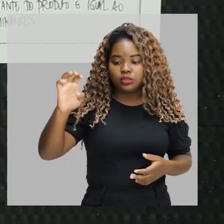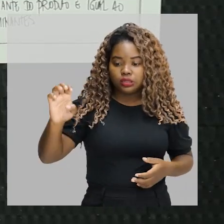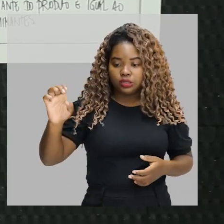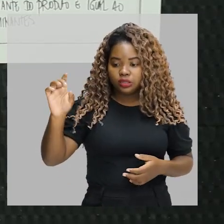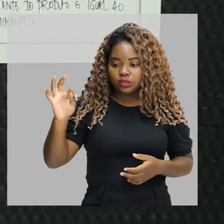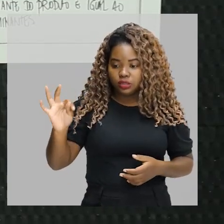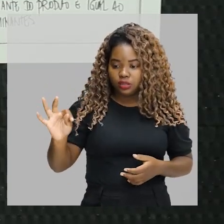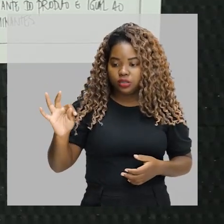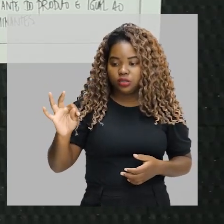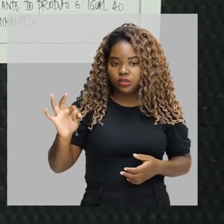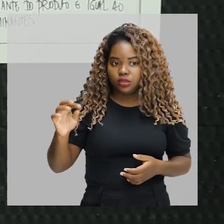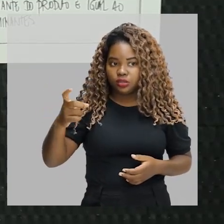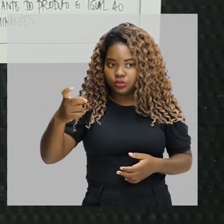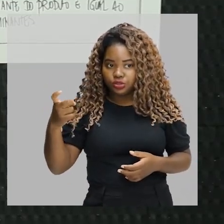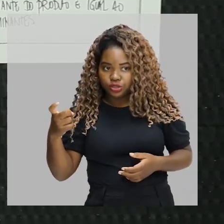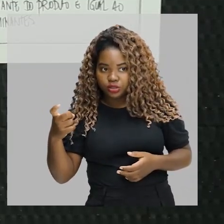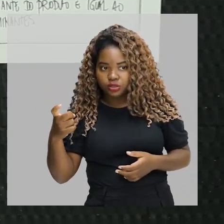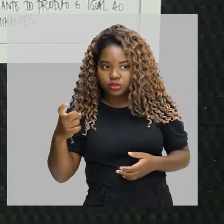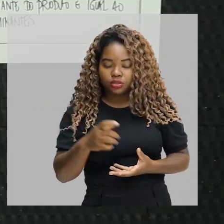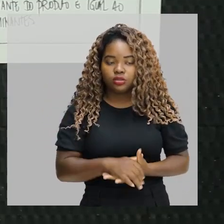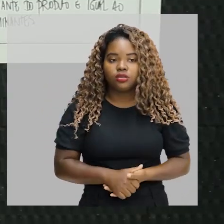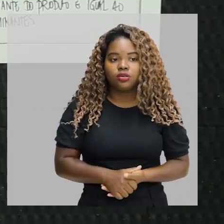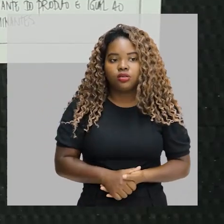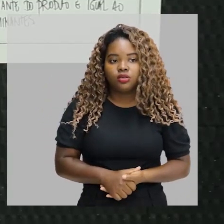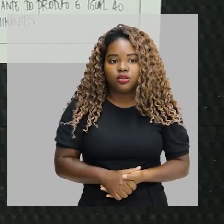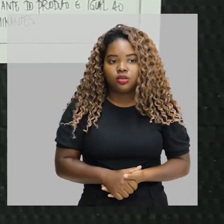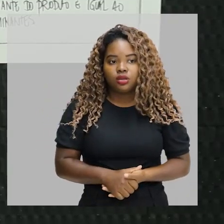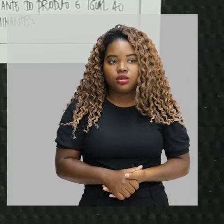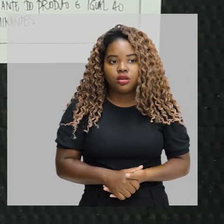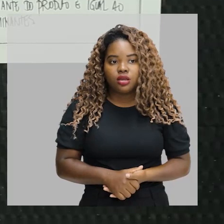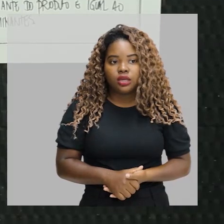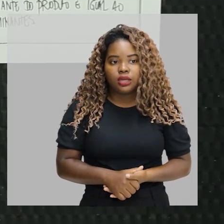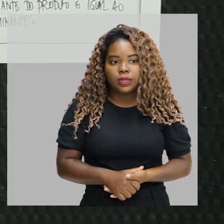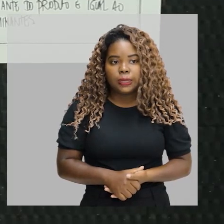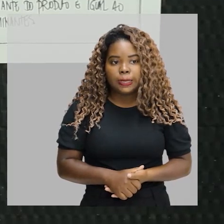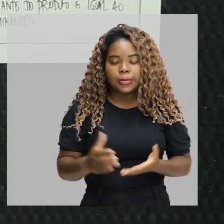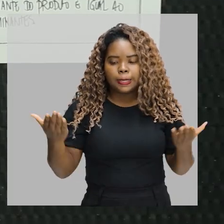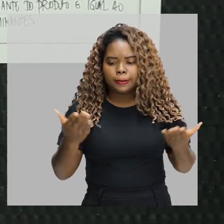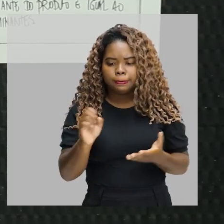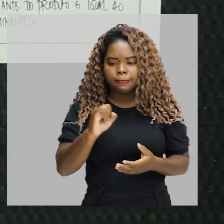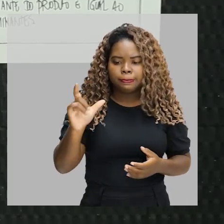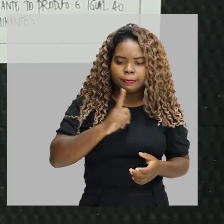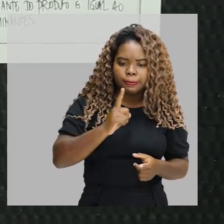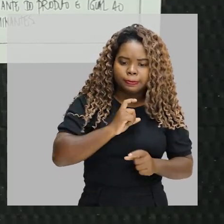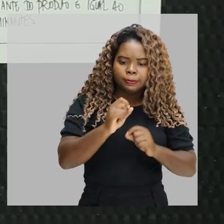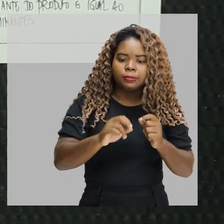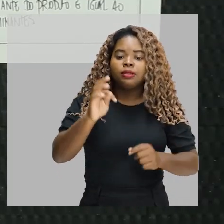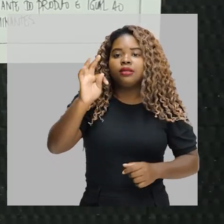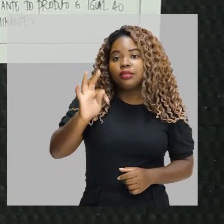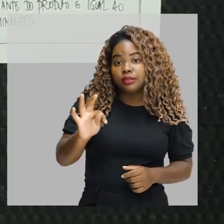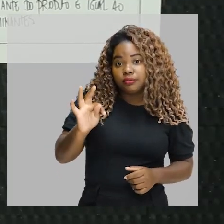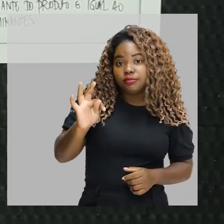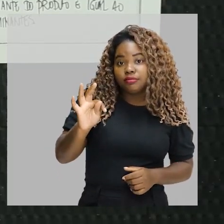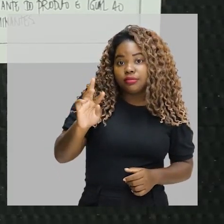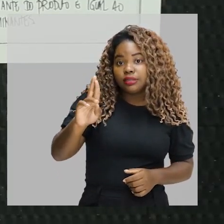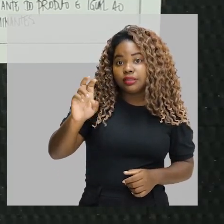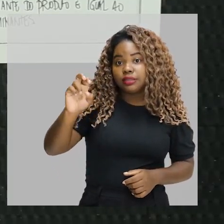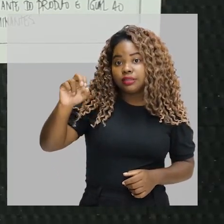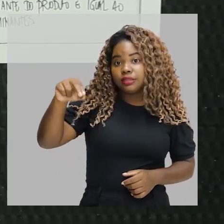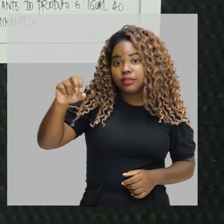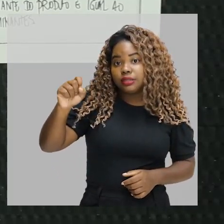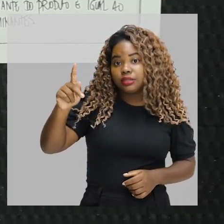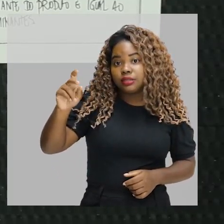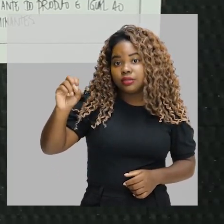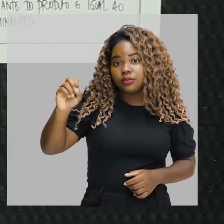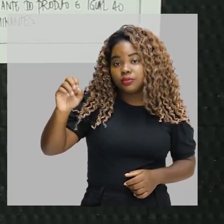valor x, certo? E agora, se eu pegar a transposta, quem lembra que a matriz